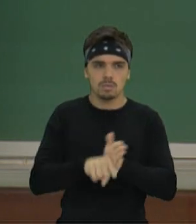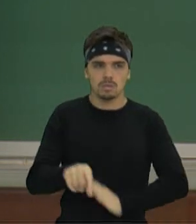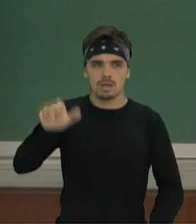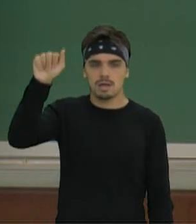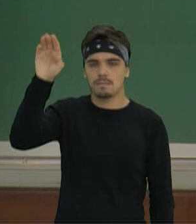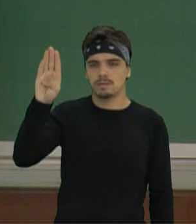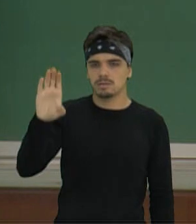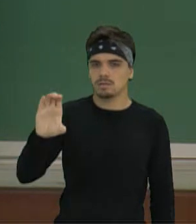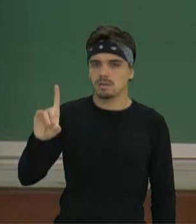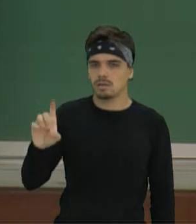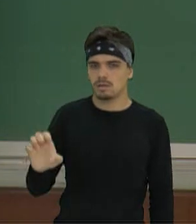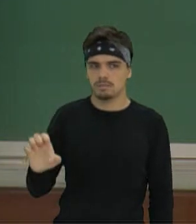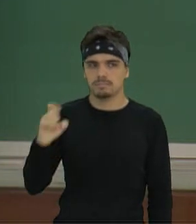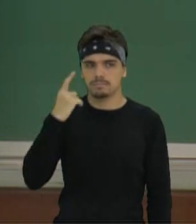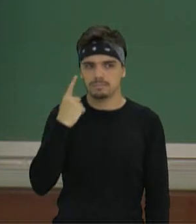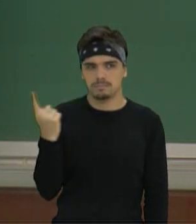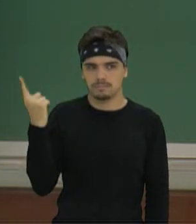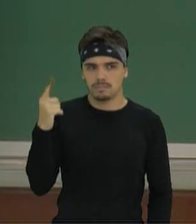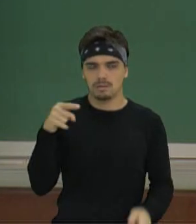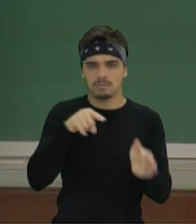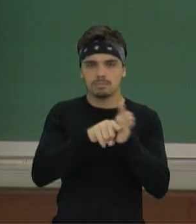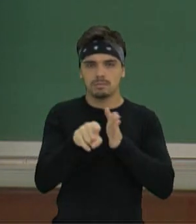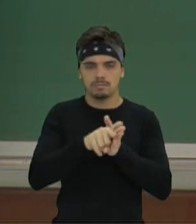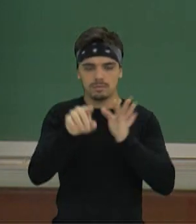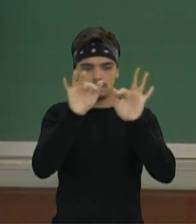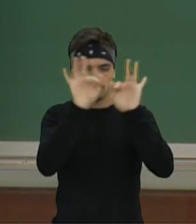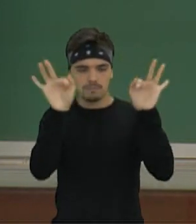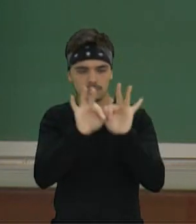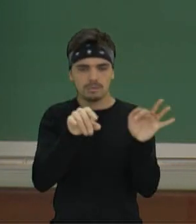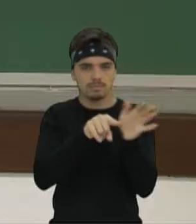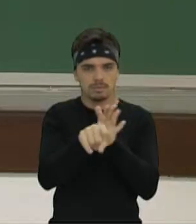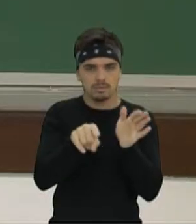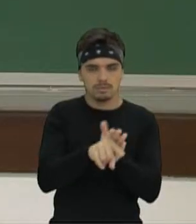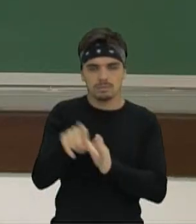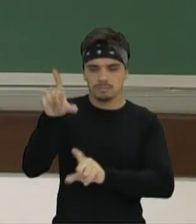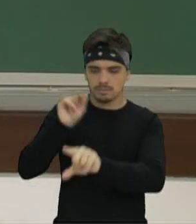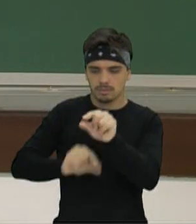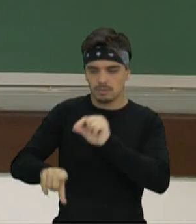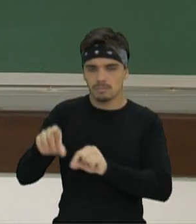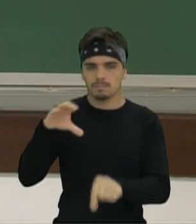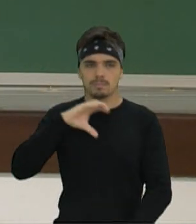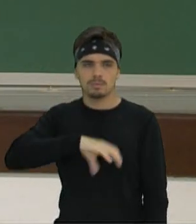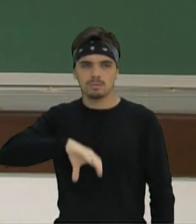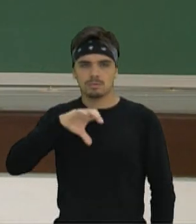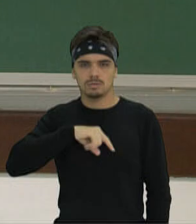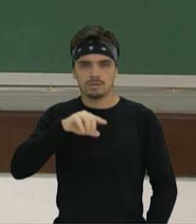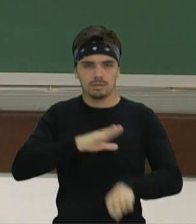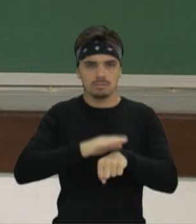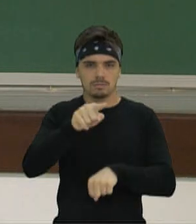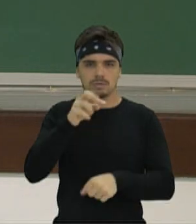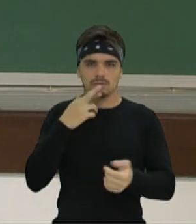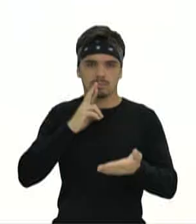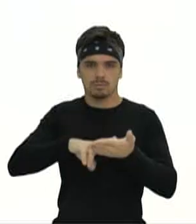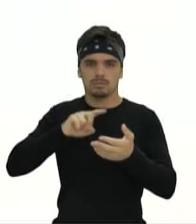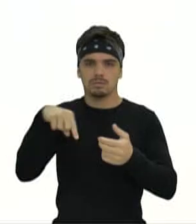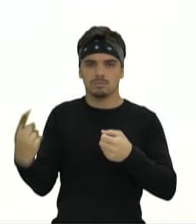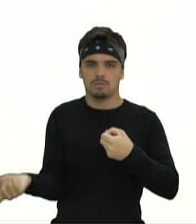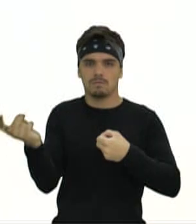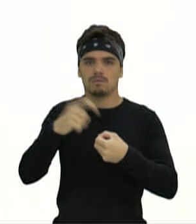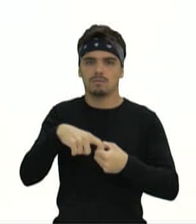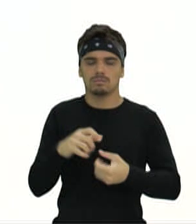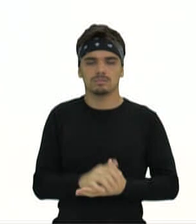bom? Lembra, tanto enunciado quanto alternativas em português. Tempo para vocês poderem fazer, daí eu já volto.